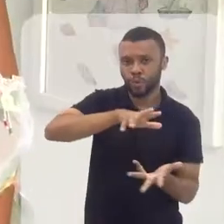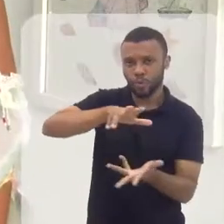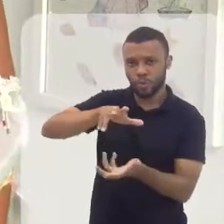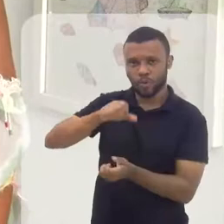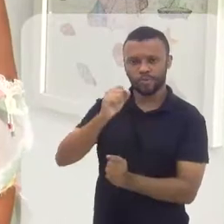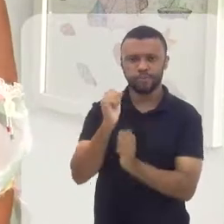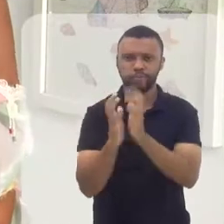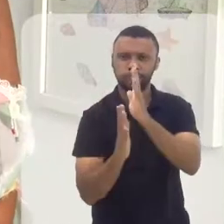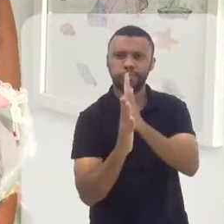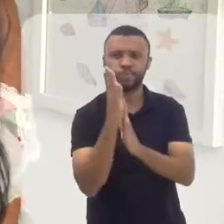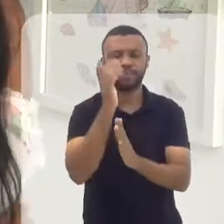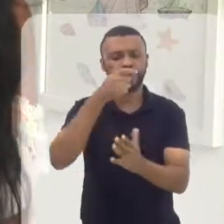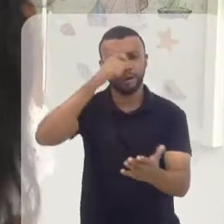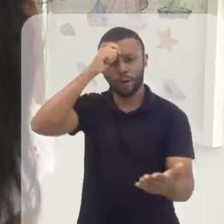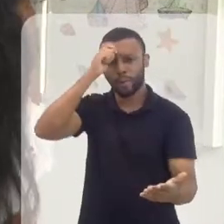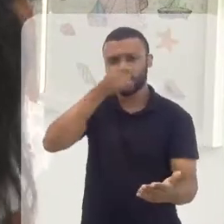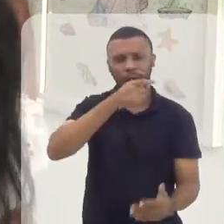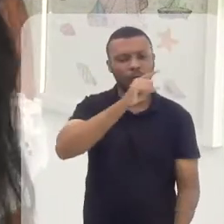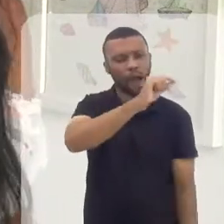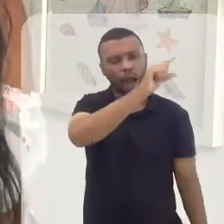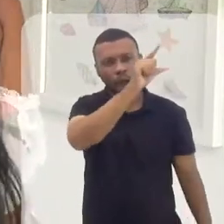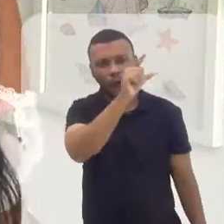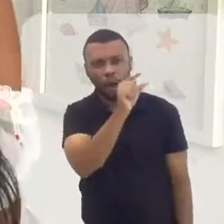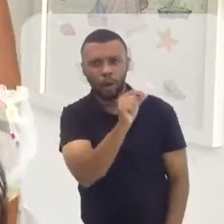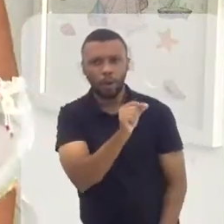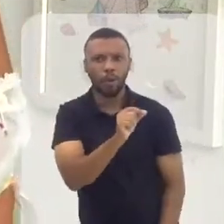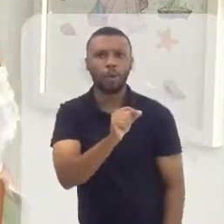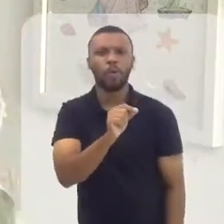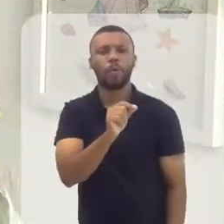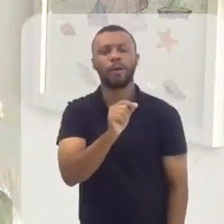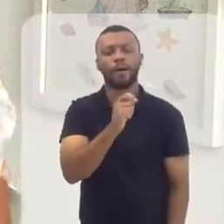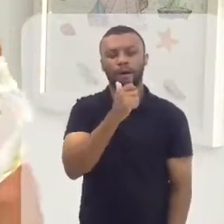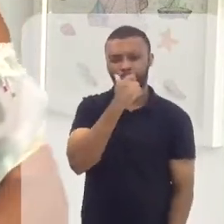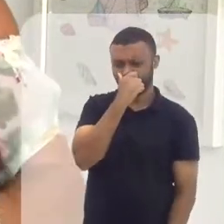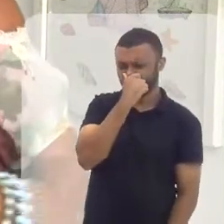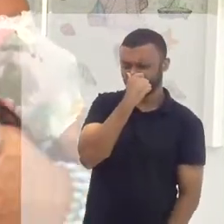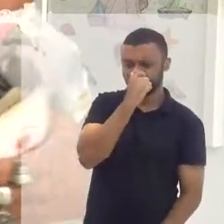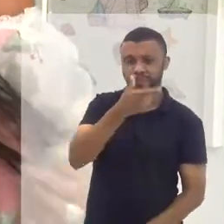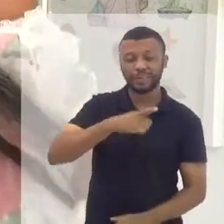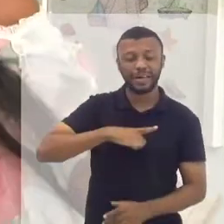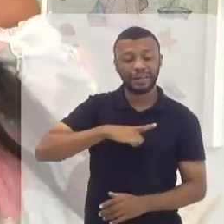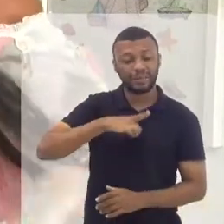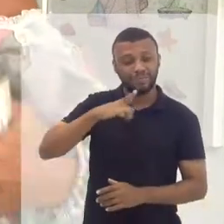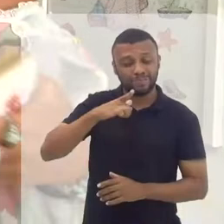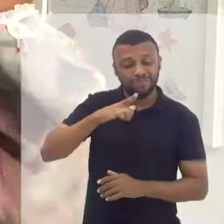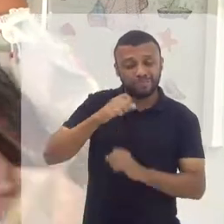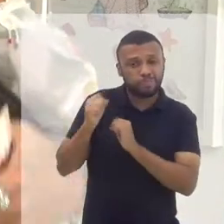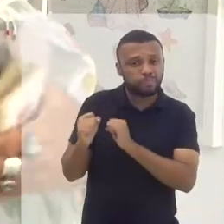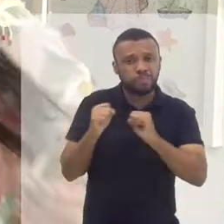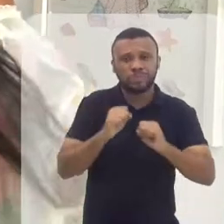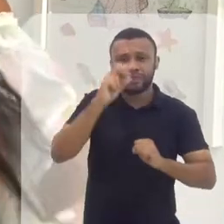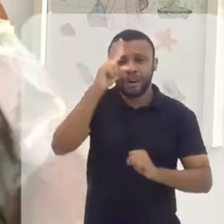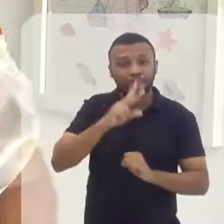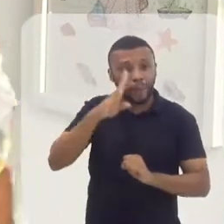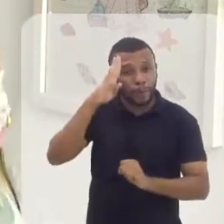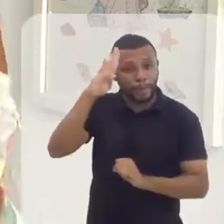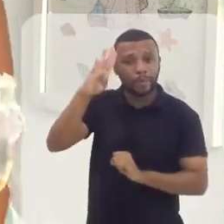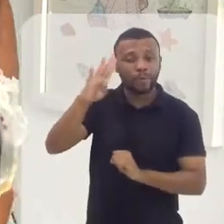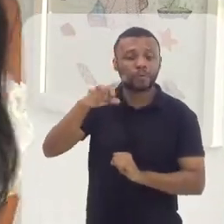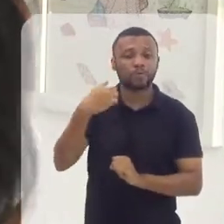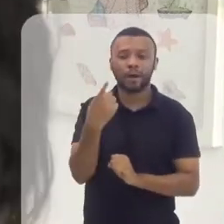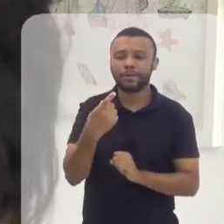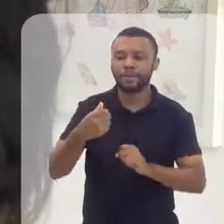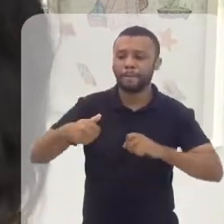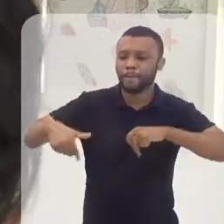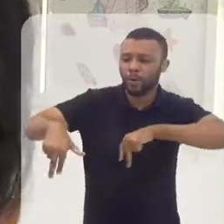né? A fogueira homenageia a lua, lua cheia, plenilúnio, quer dizer, a lua quando está na maior força, no maior poder. Então,